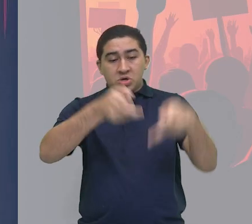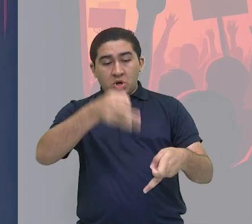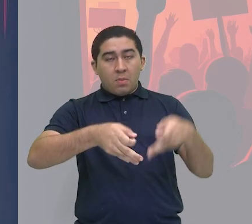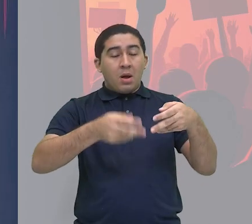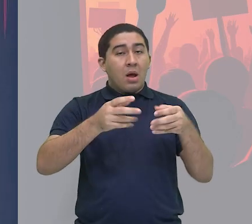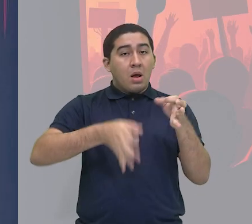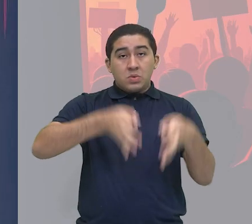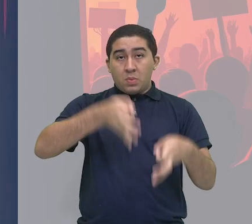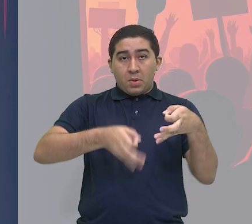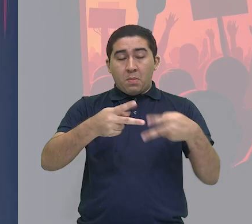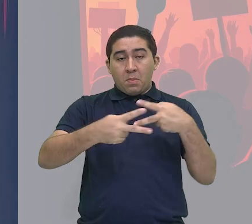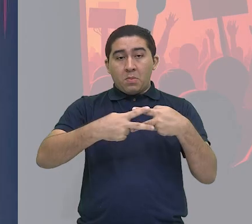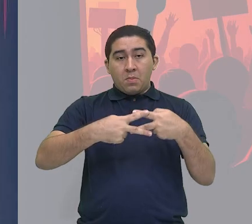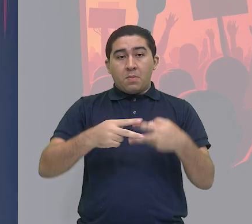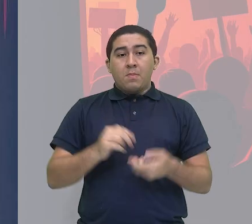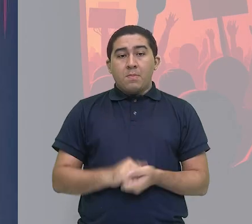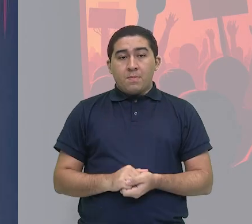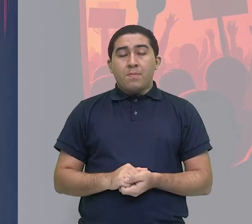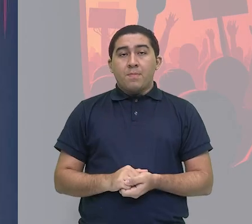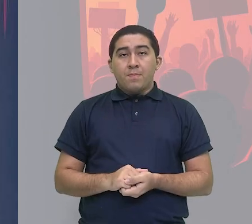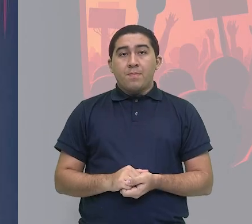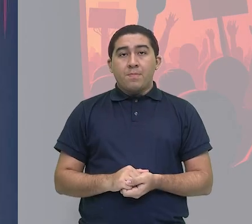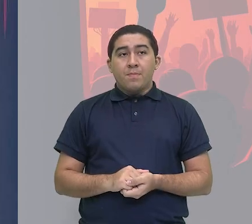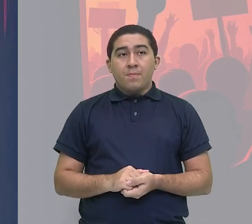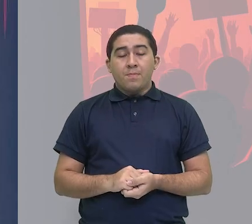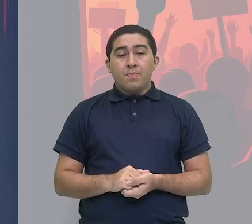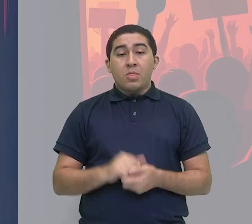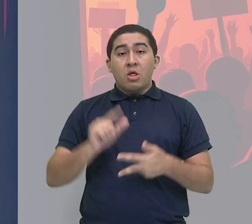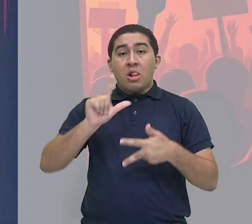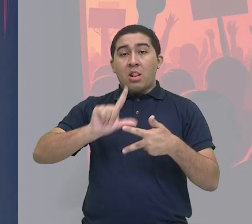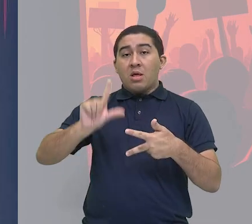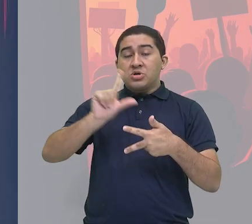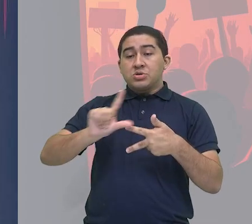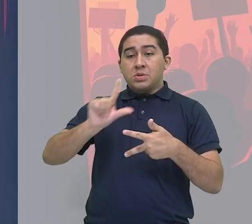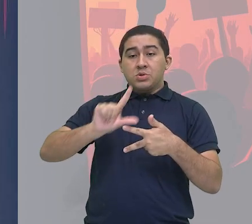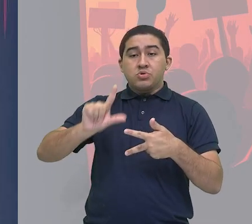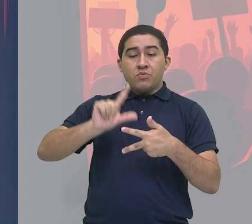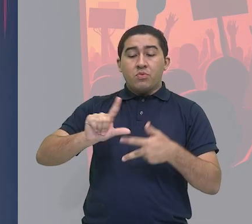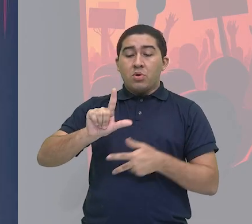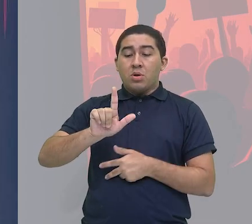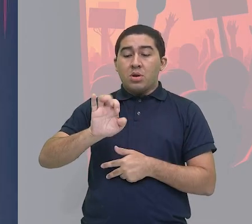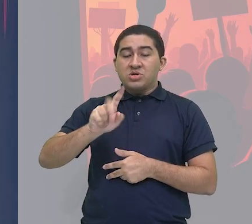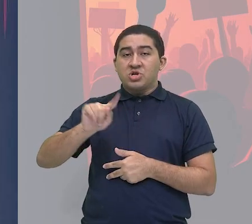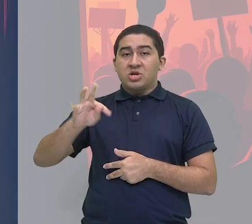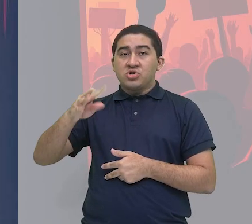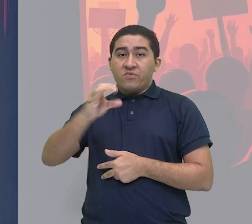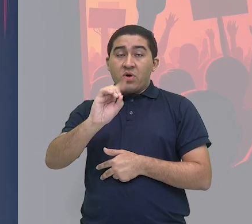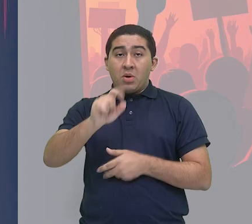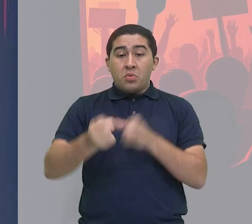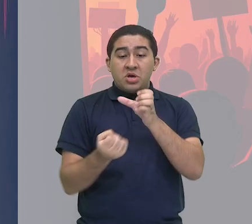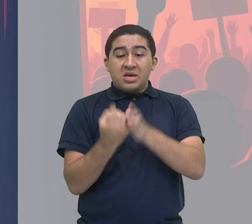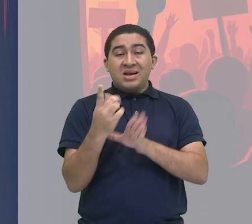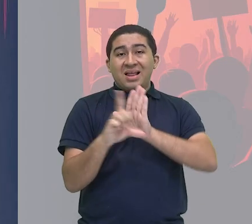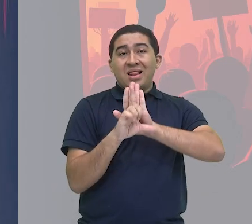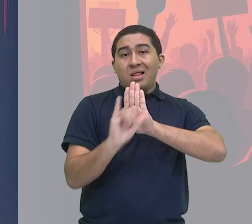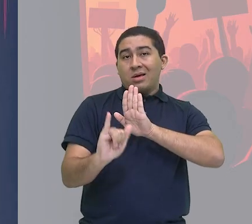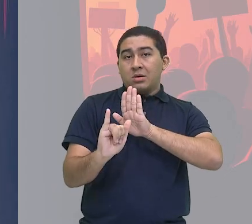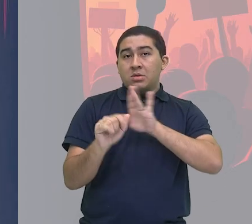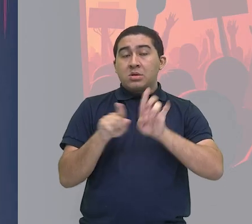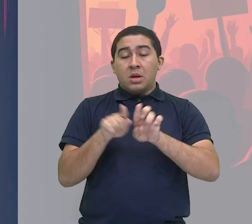é? O poder legislativo é aquele que cria as leis, é aquele